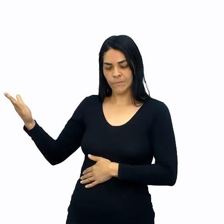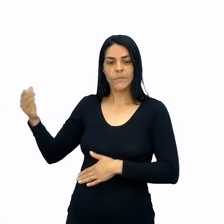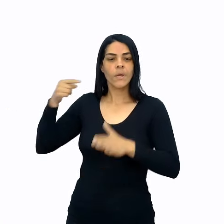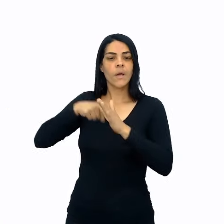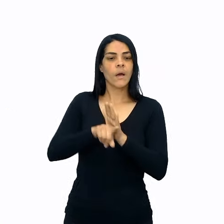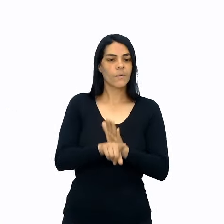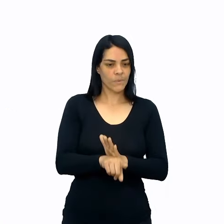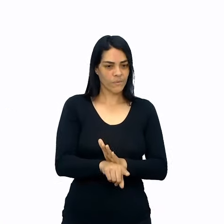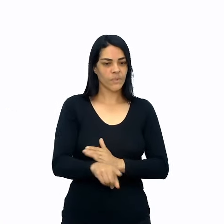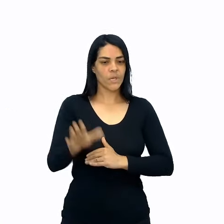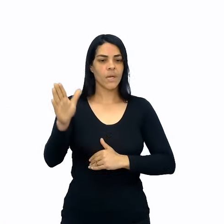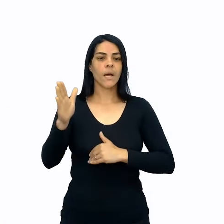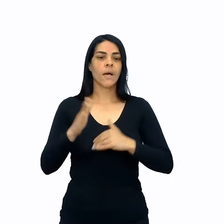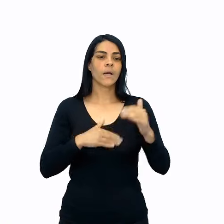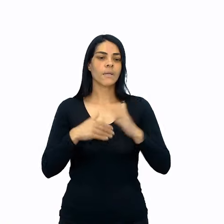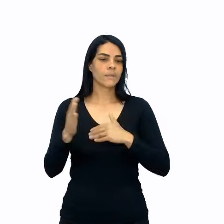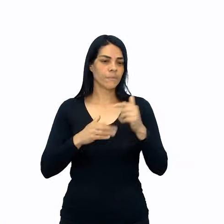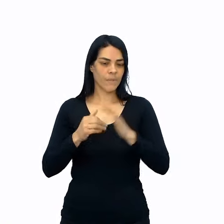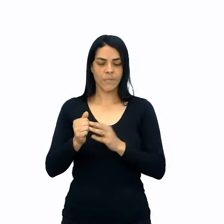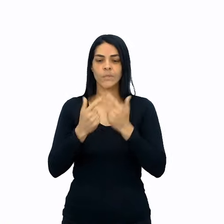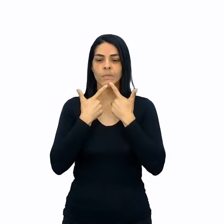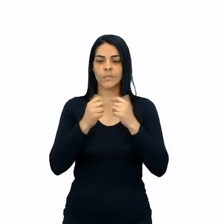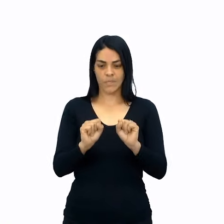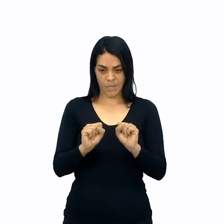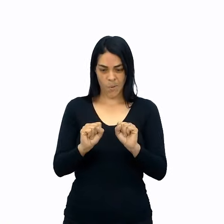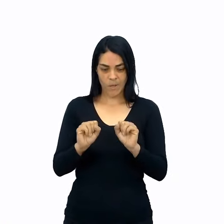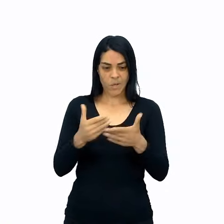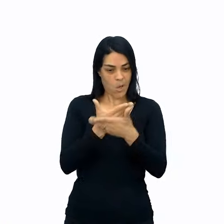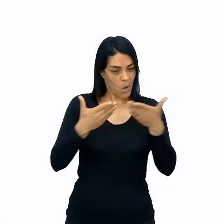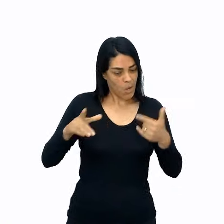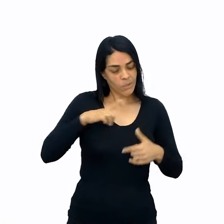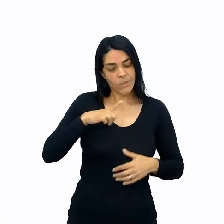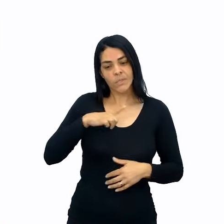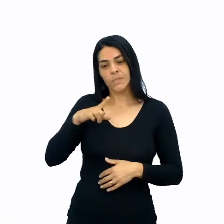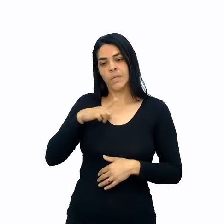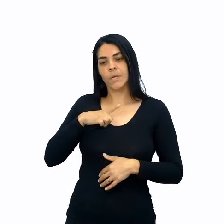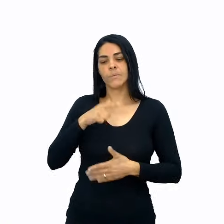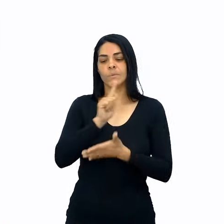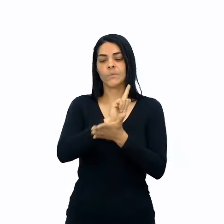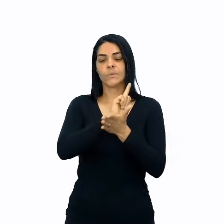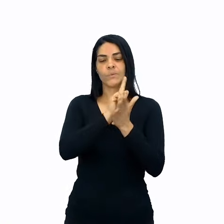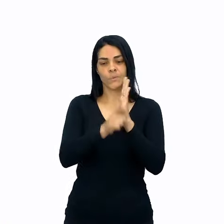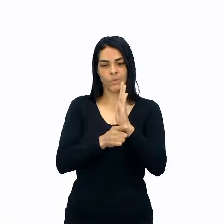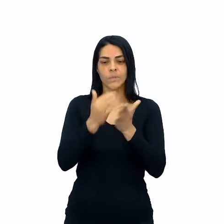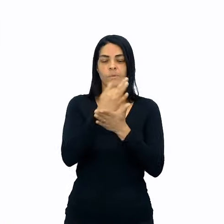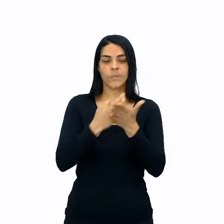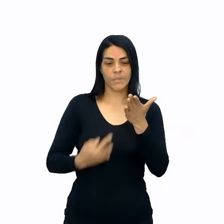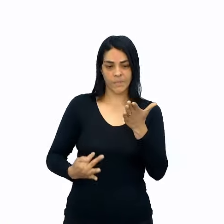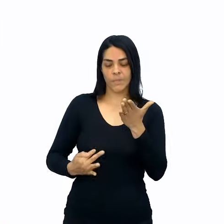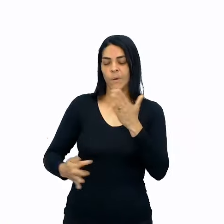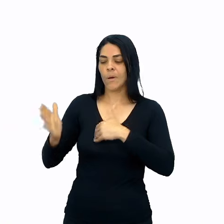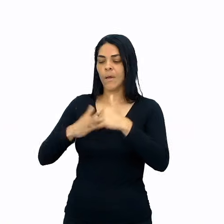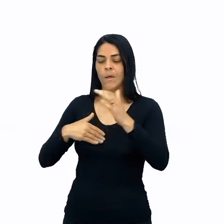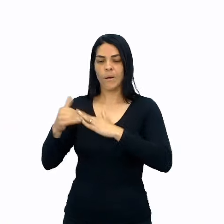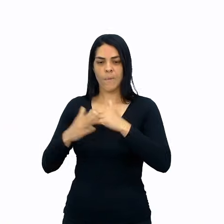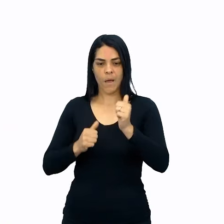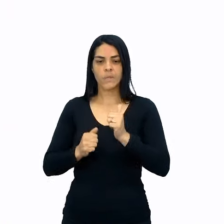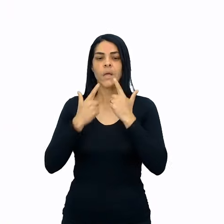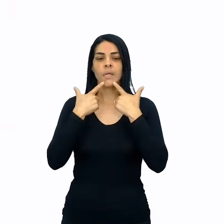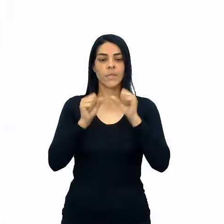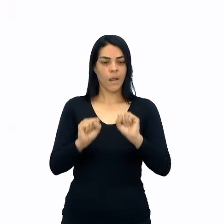as práticas de linguagem. E aí nós temos, então, os gêneros textuais e as práticas de